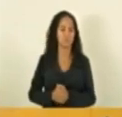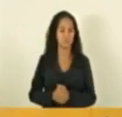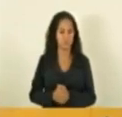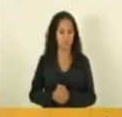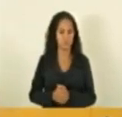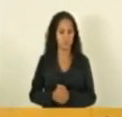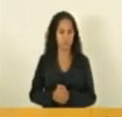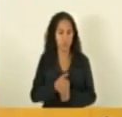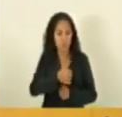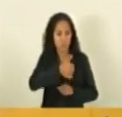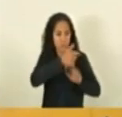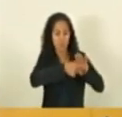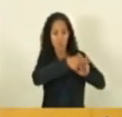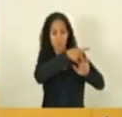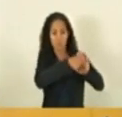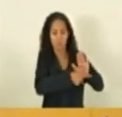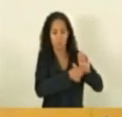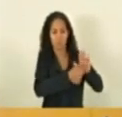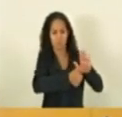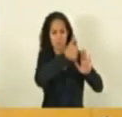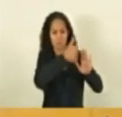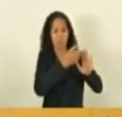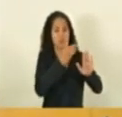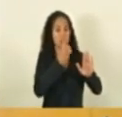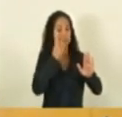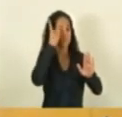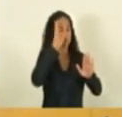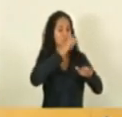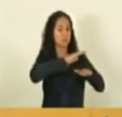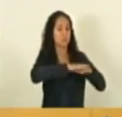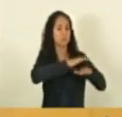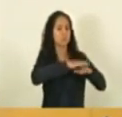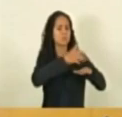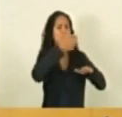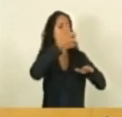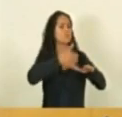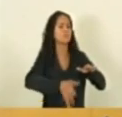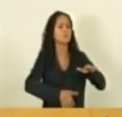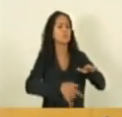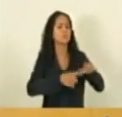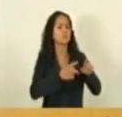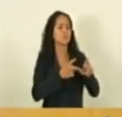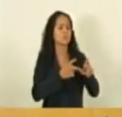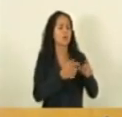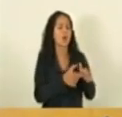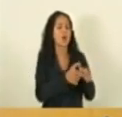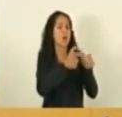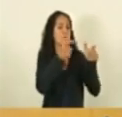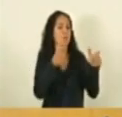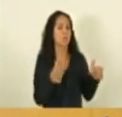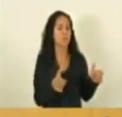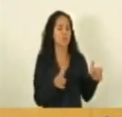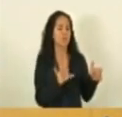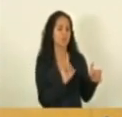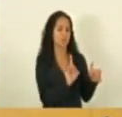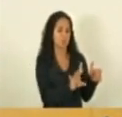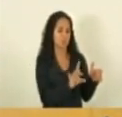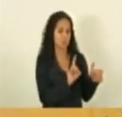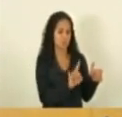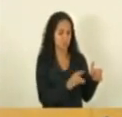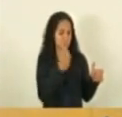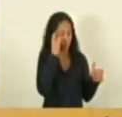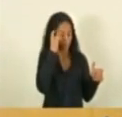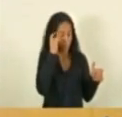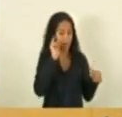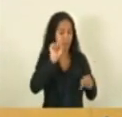No primeiro projeto, o deputado estabelecia aumento da frota. E na